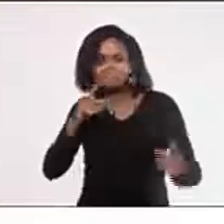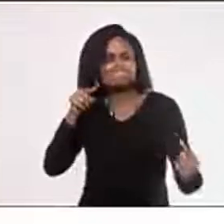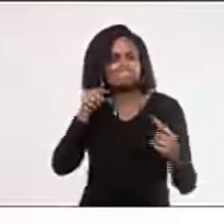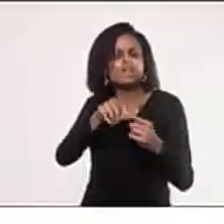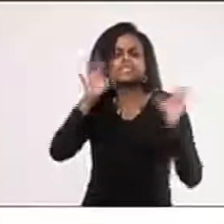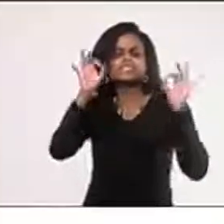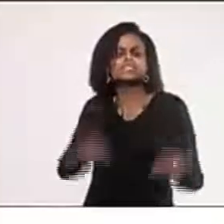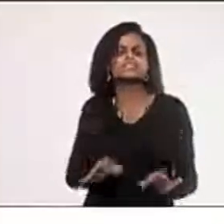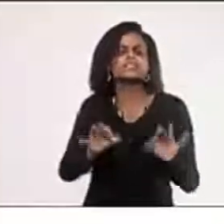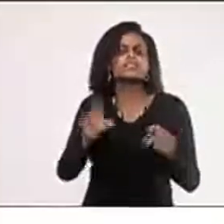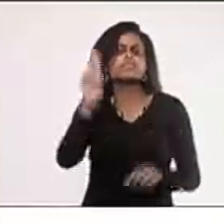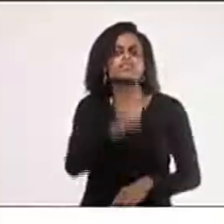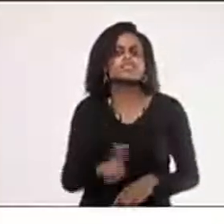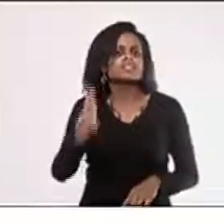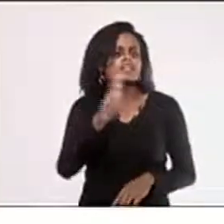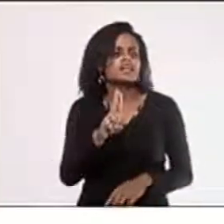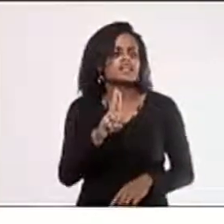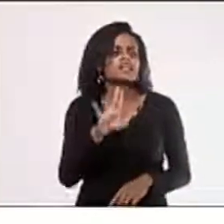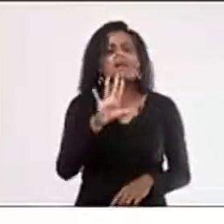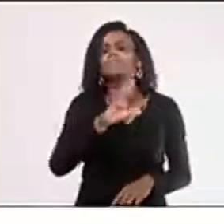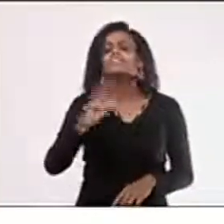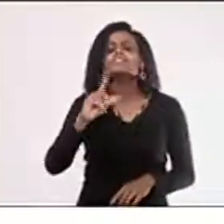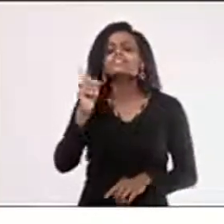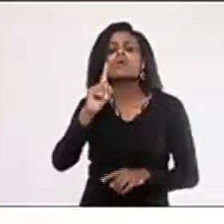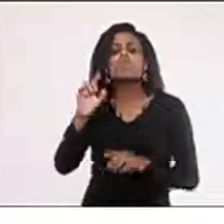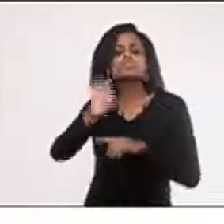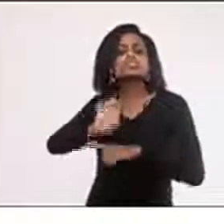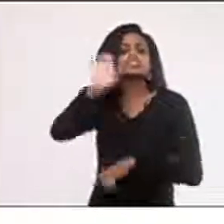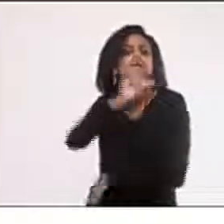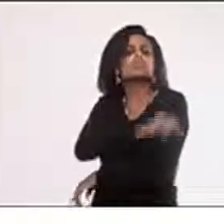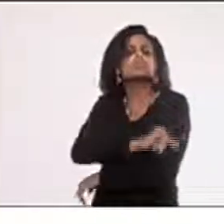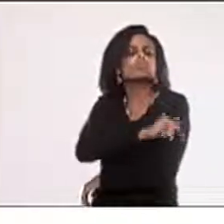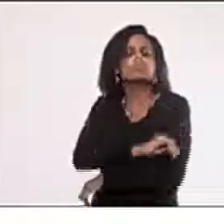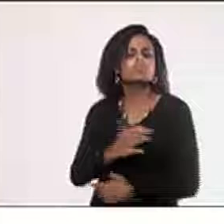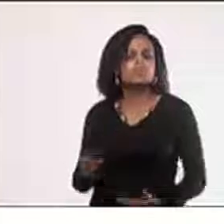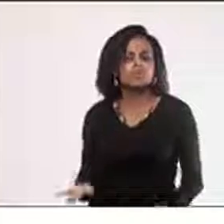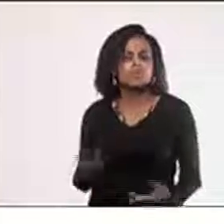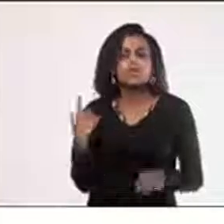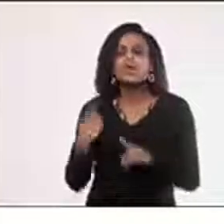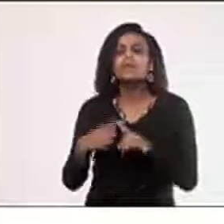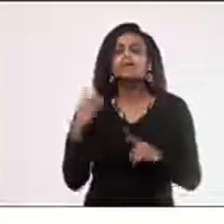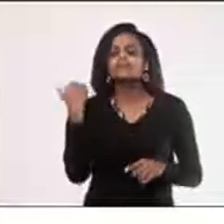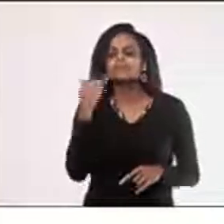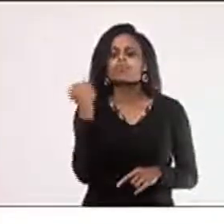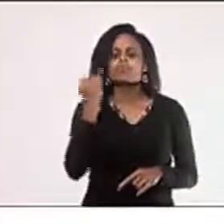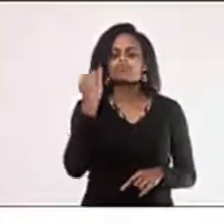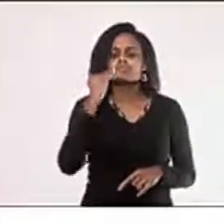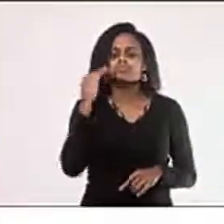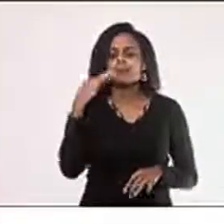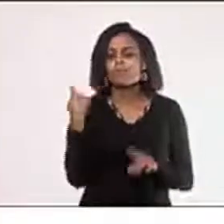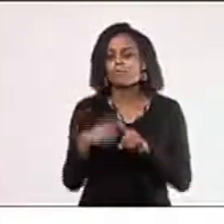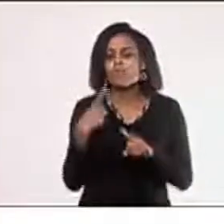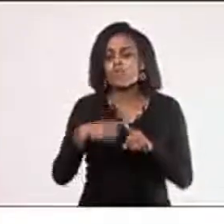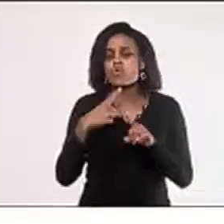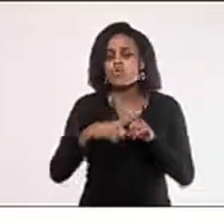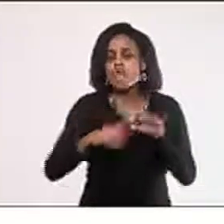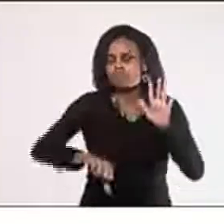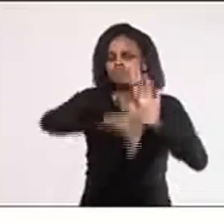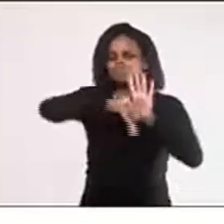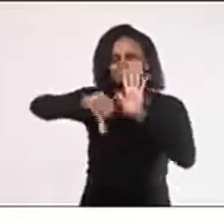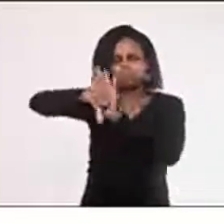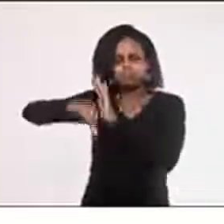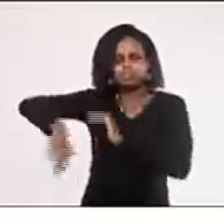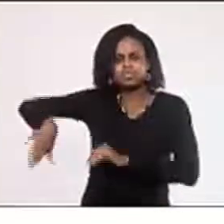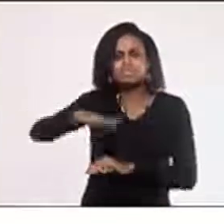a universidade e não o Estado do Rio de Janeiro. É preciso entender por que a criminalização parte